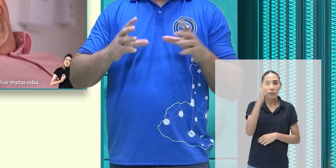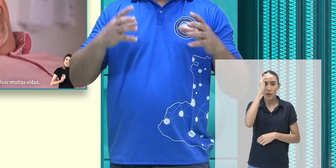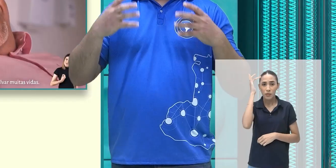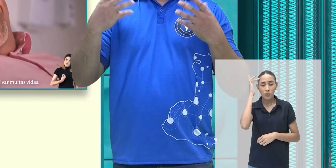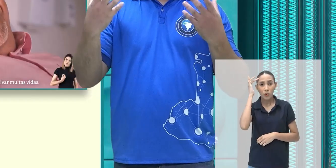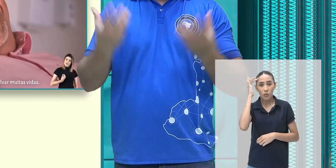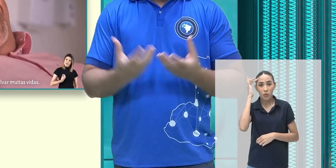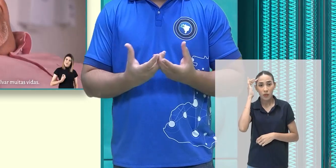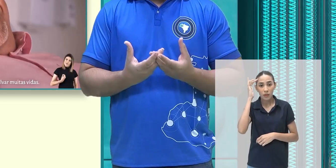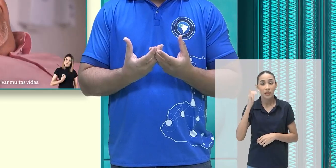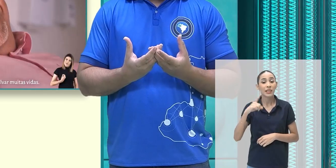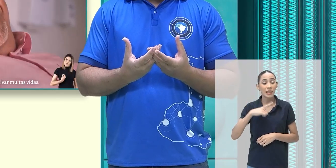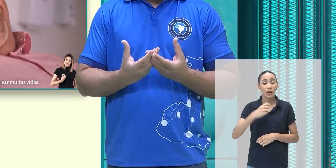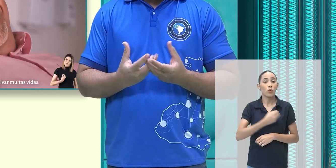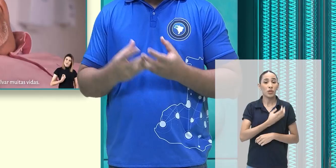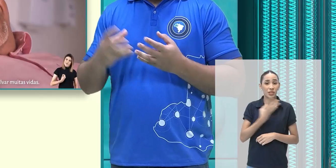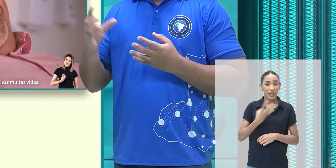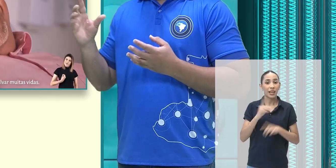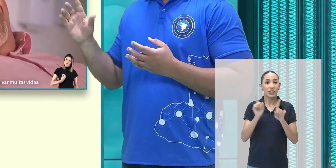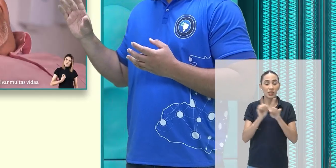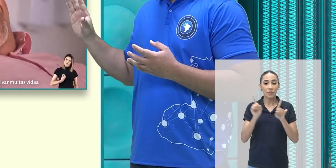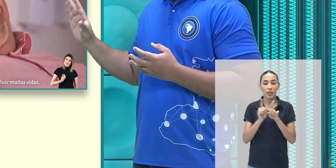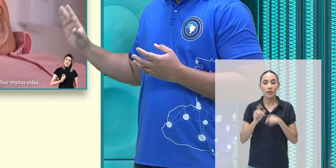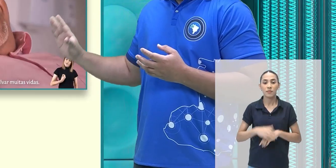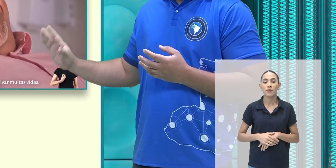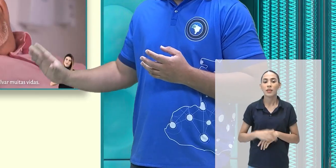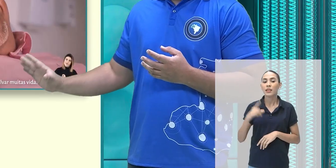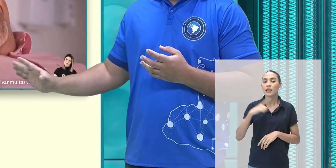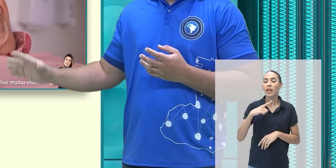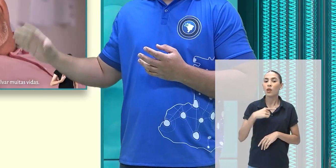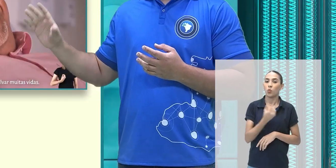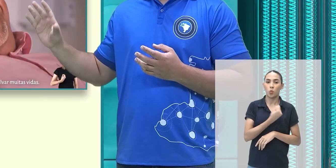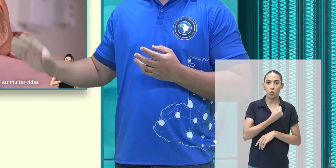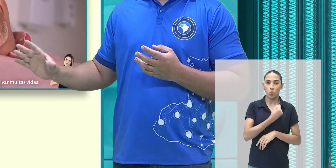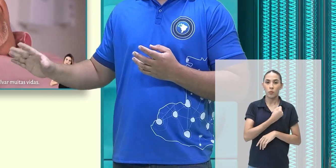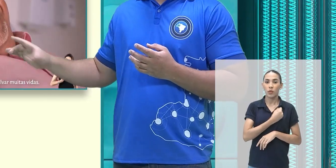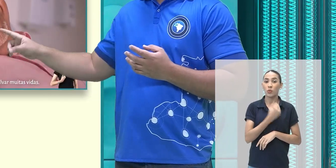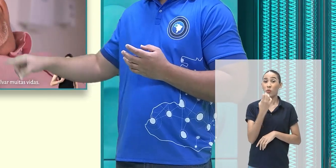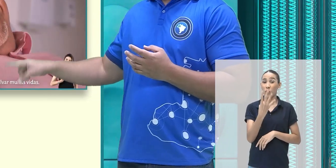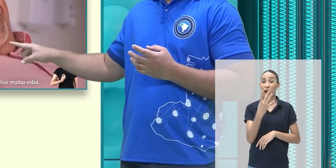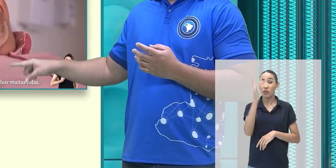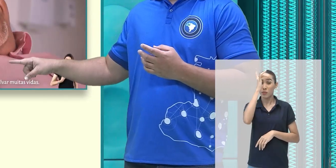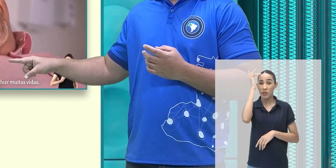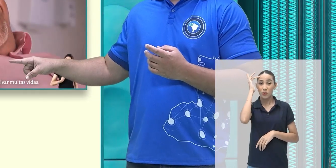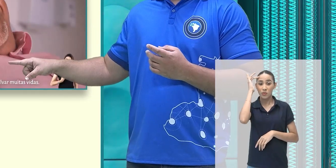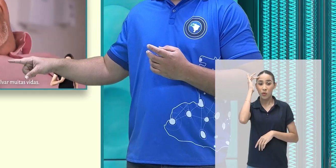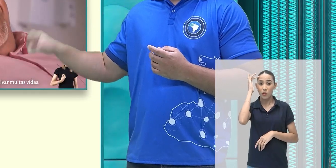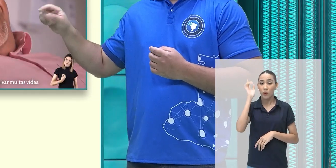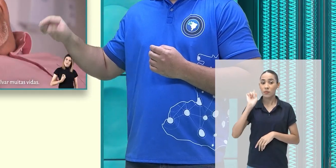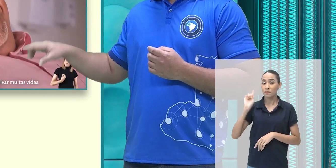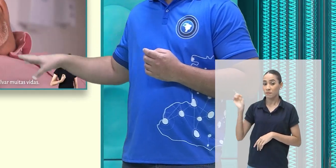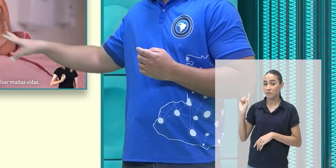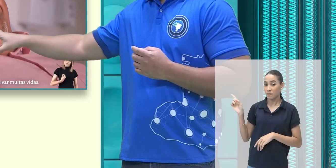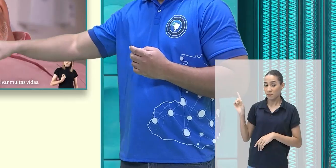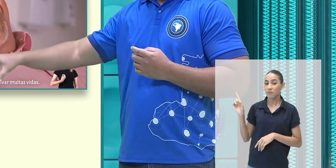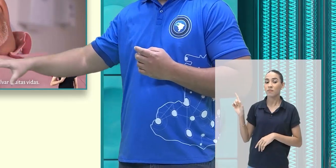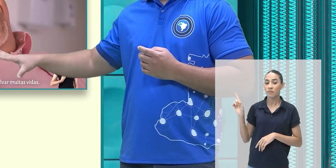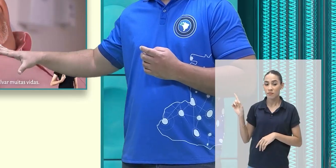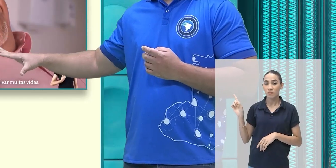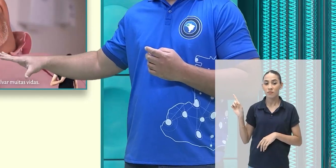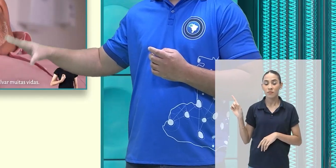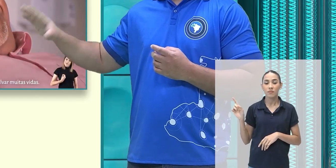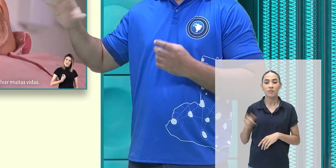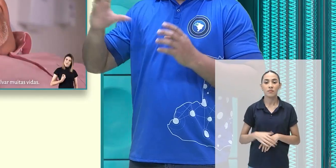observe que aqui nós temos uma quantificação também. Nós temos aqui um numeral 4, o algarismo foi escrito aqui exatamente